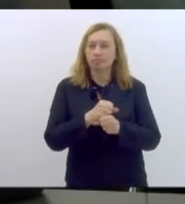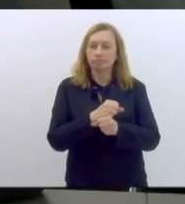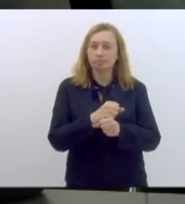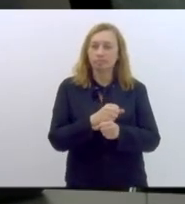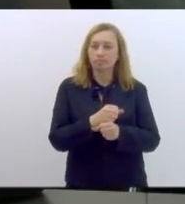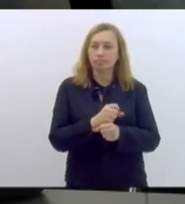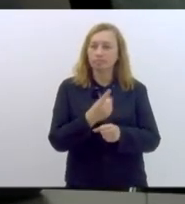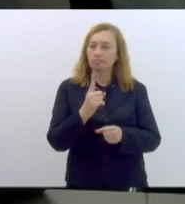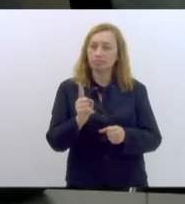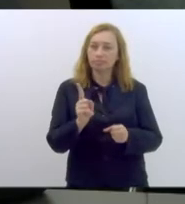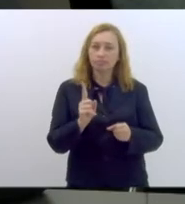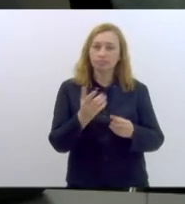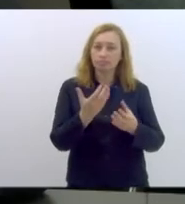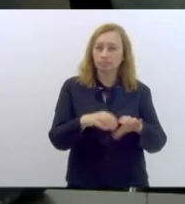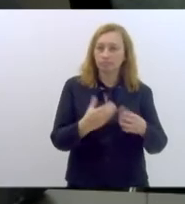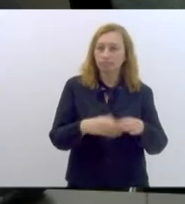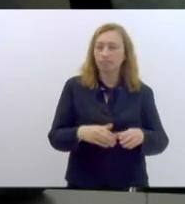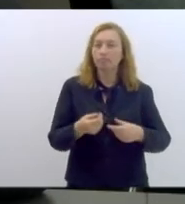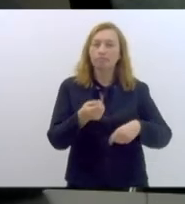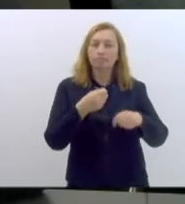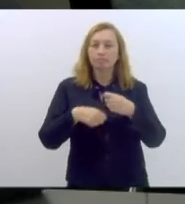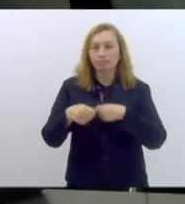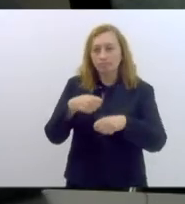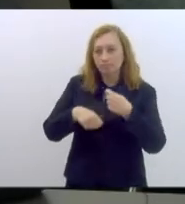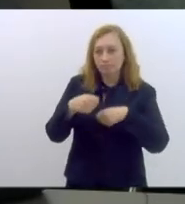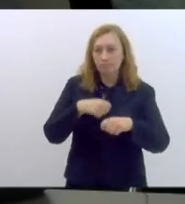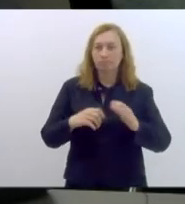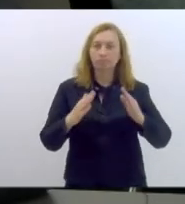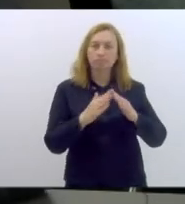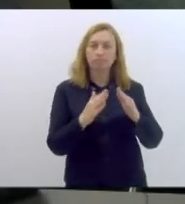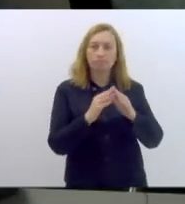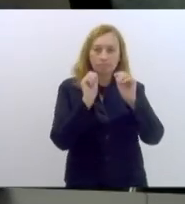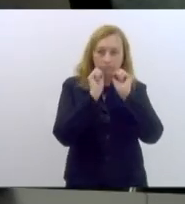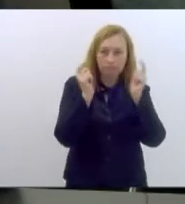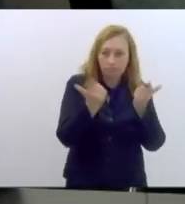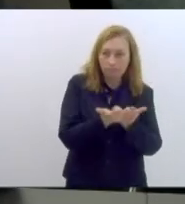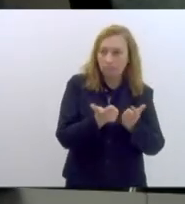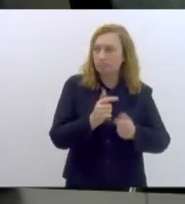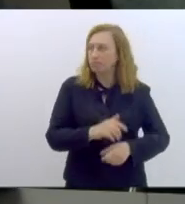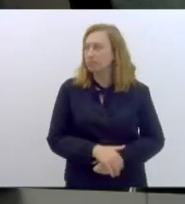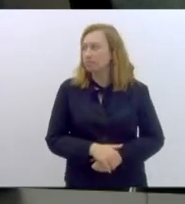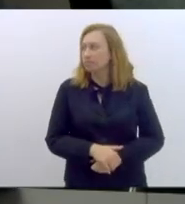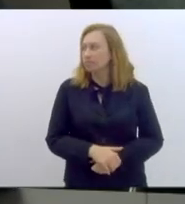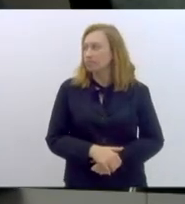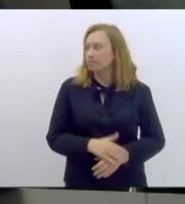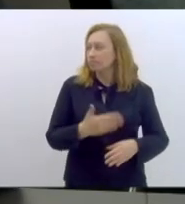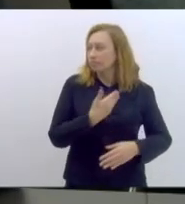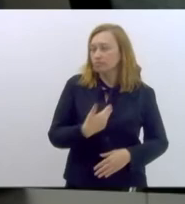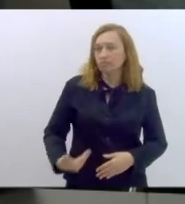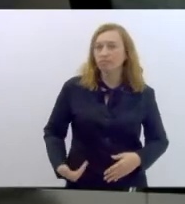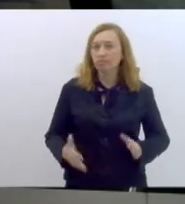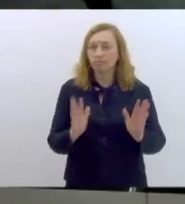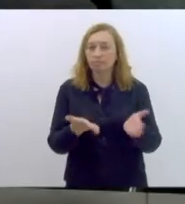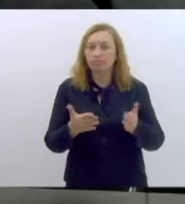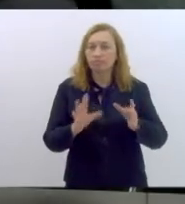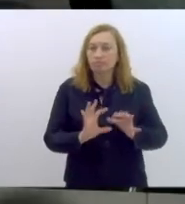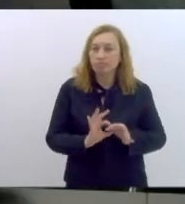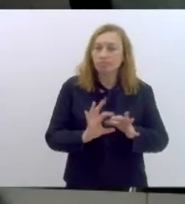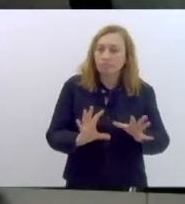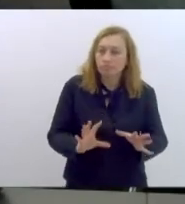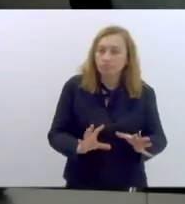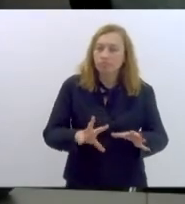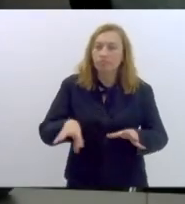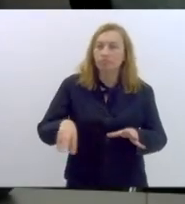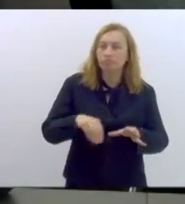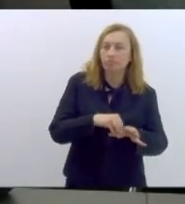E a negociação da casa, da Alerj, com o atual governo, permitiu